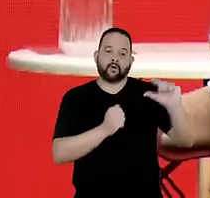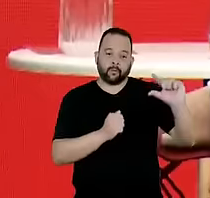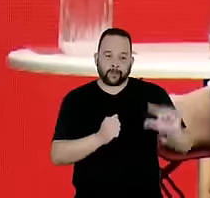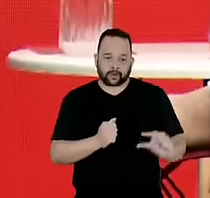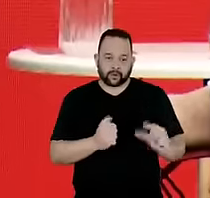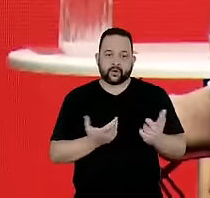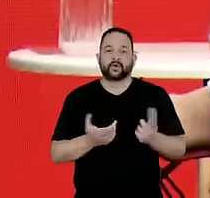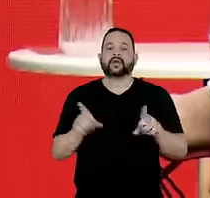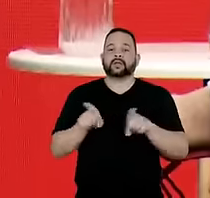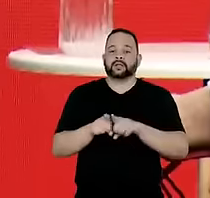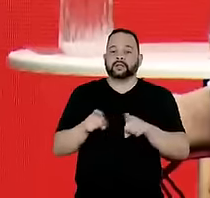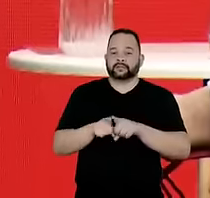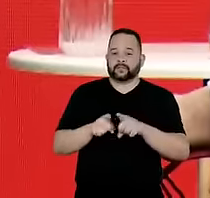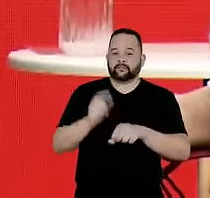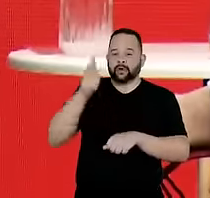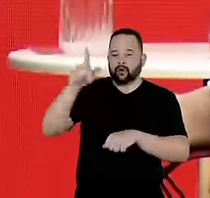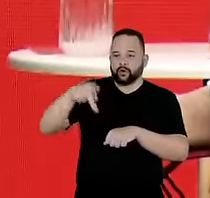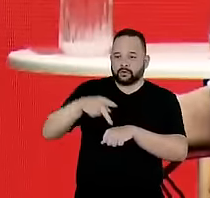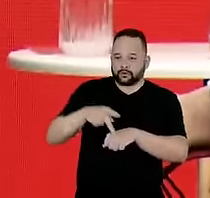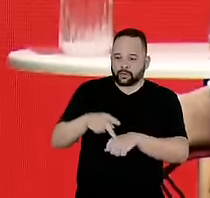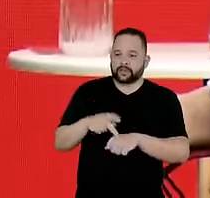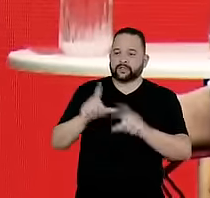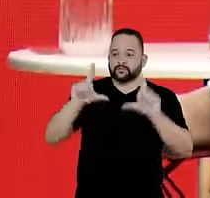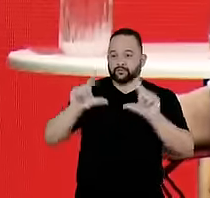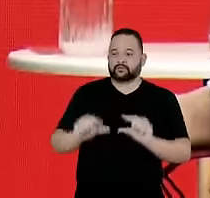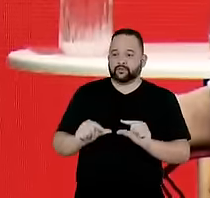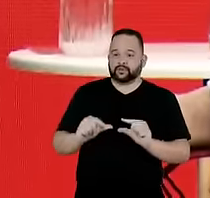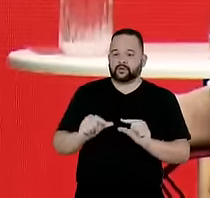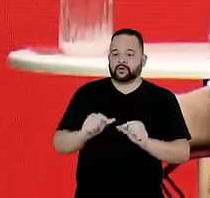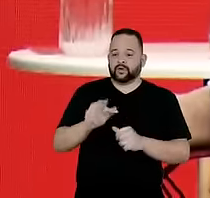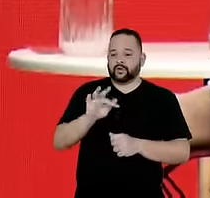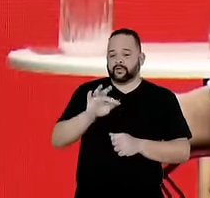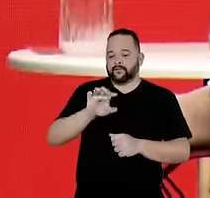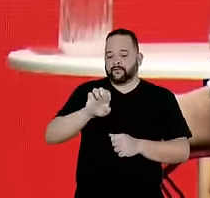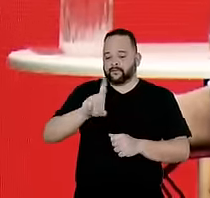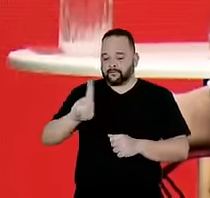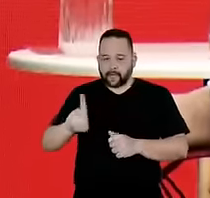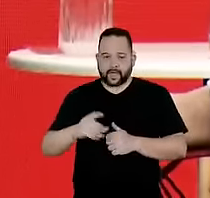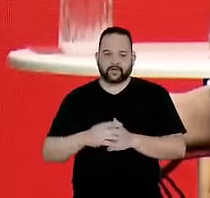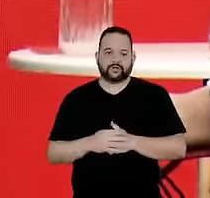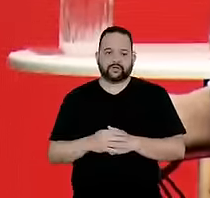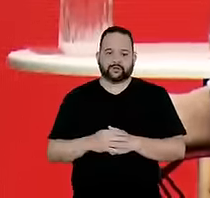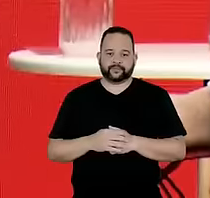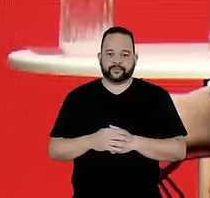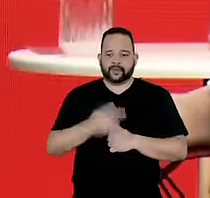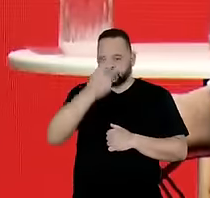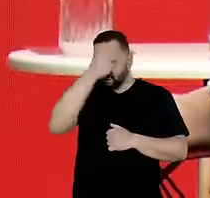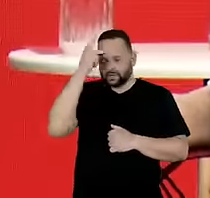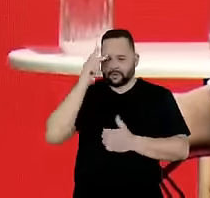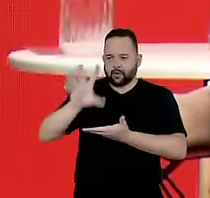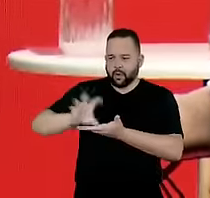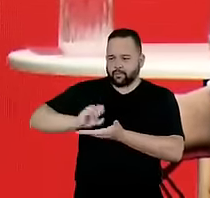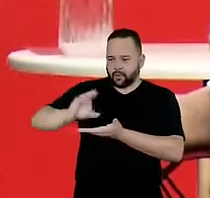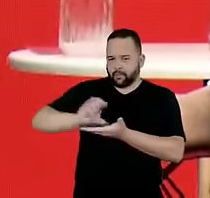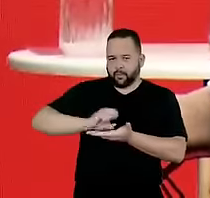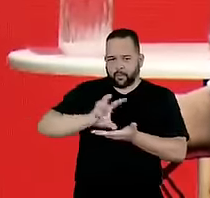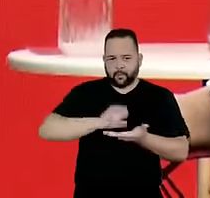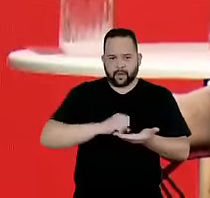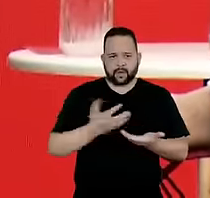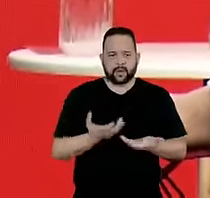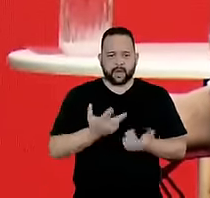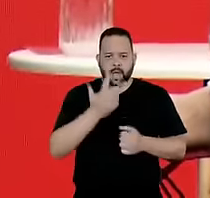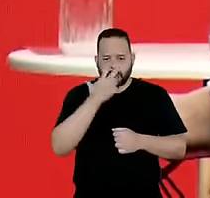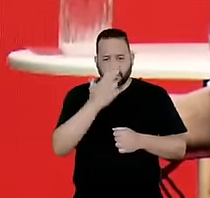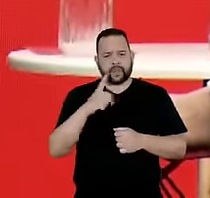parando de ter alta do Fed e numa posição técnica favorável que muita gente resgatou posição em bolsa é pequena então eu acho que tem tem uma